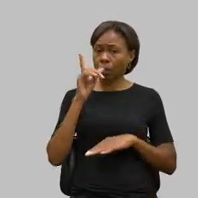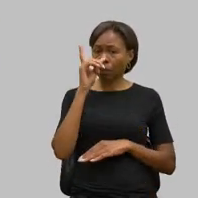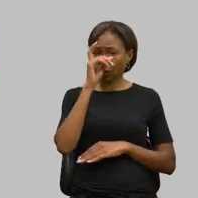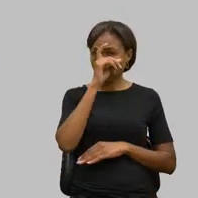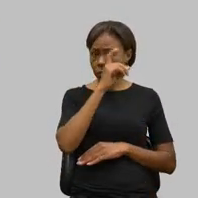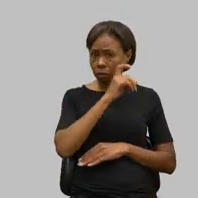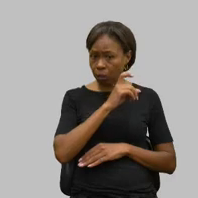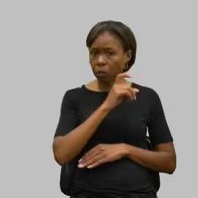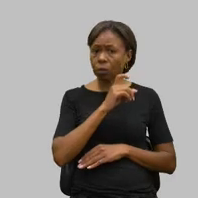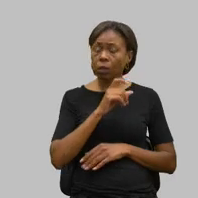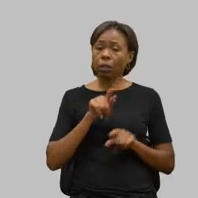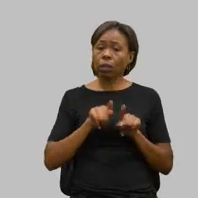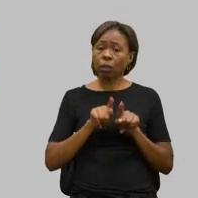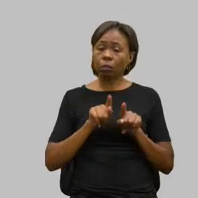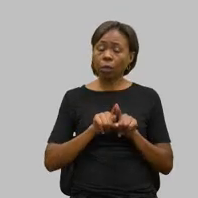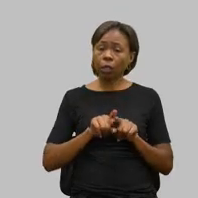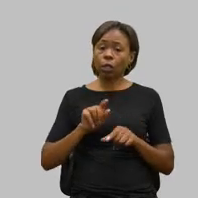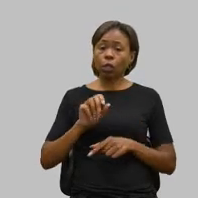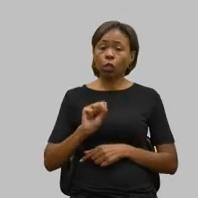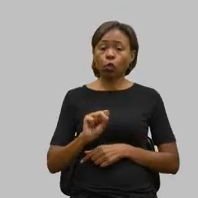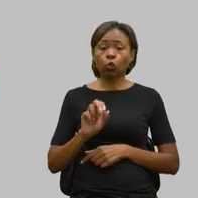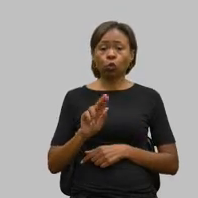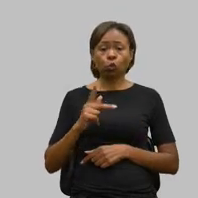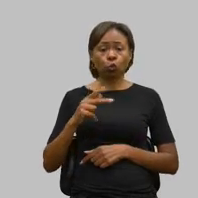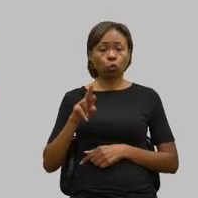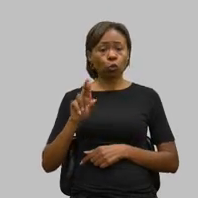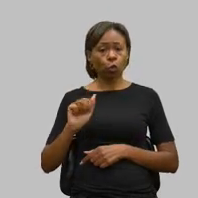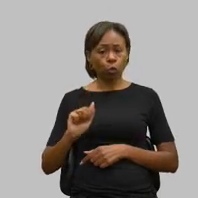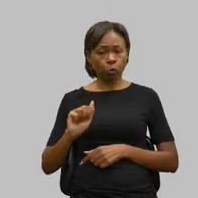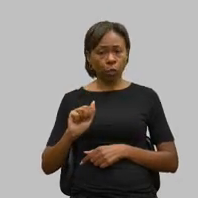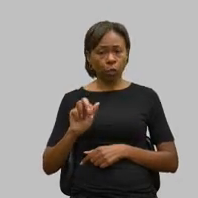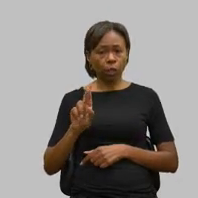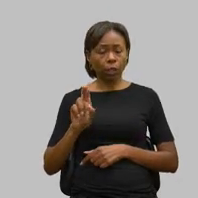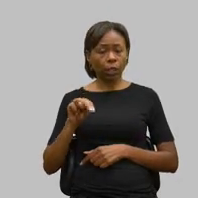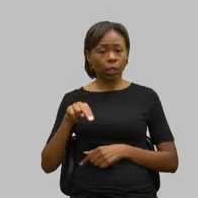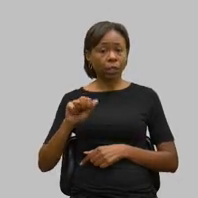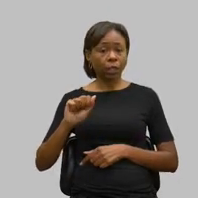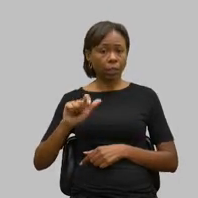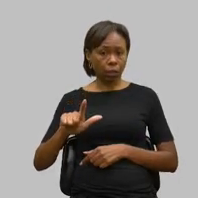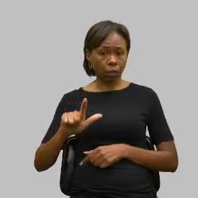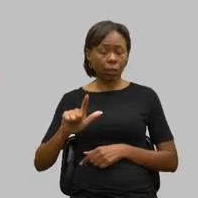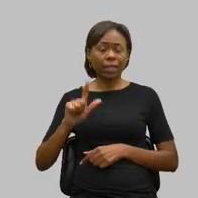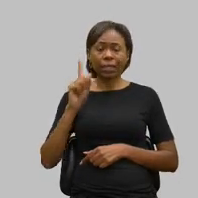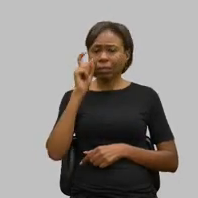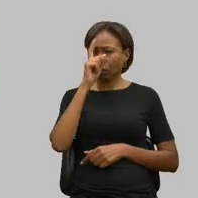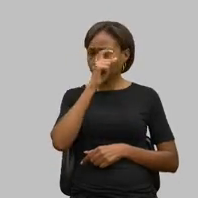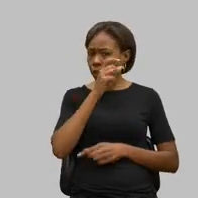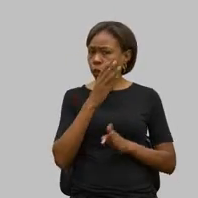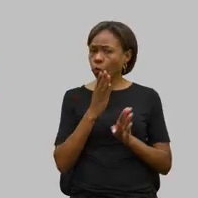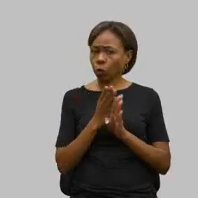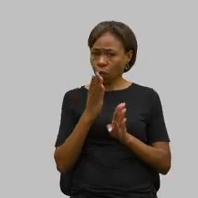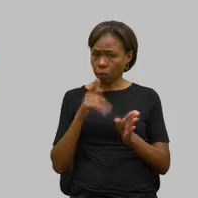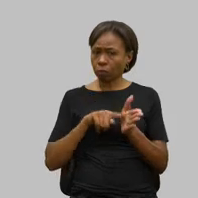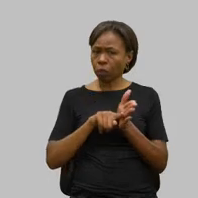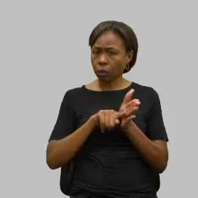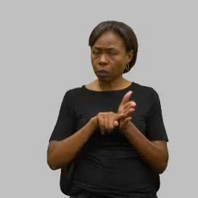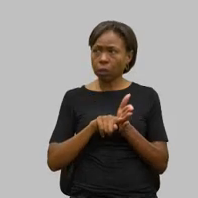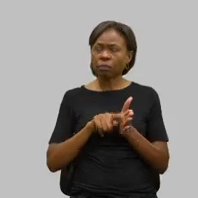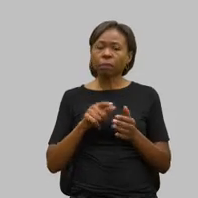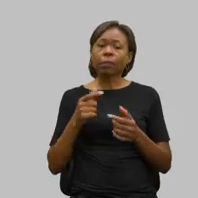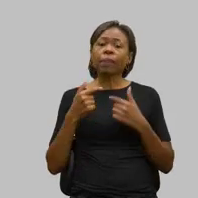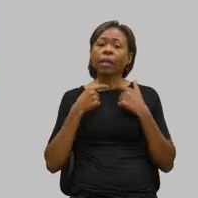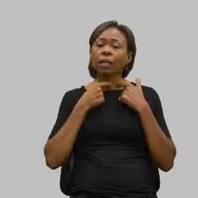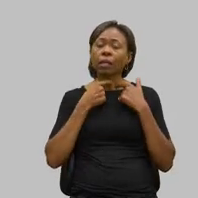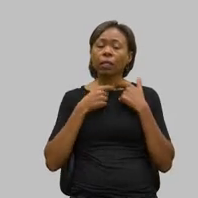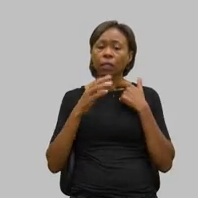suprarenal. Difícil de você fazer o diagnóstico. Muito difícil. Na tireoide, o inca é muito claro.